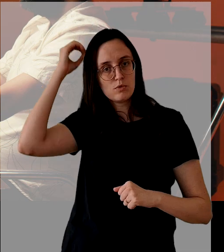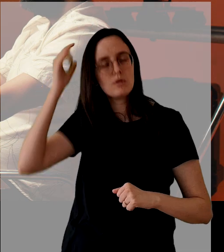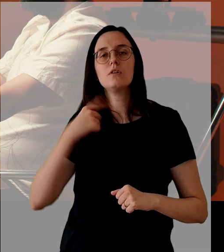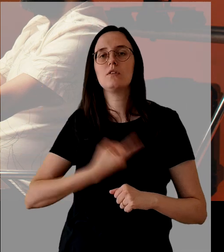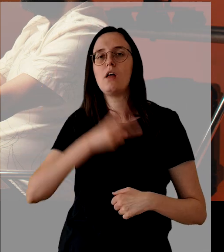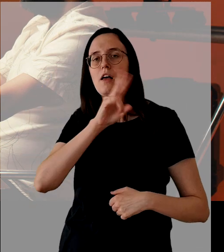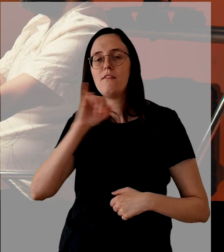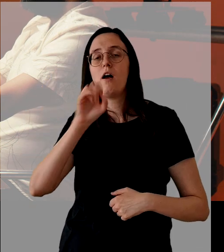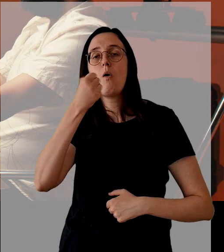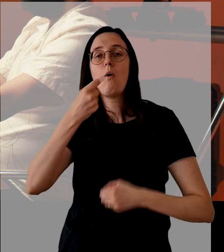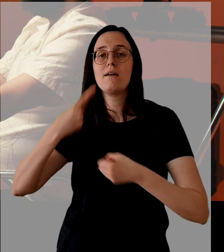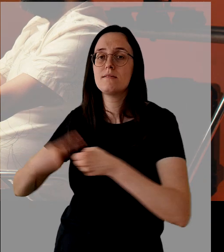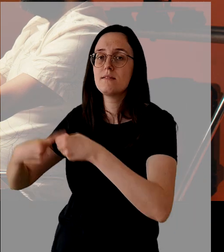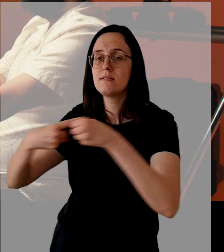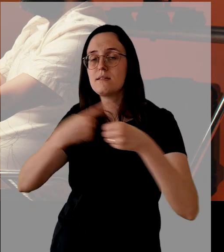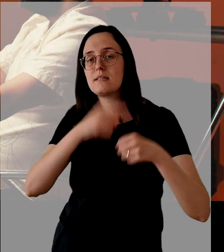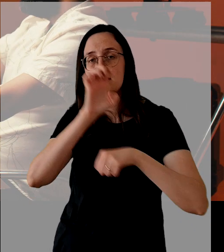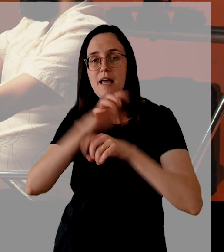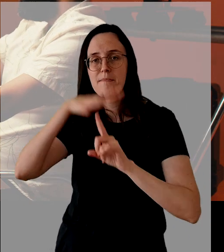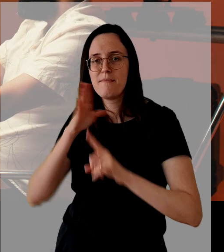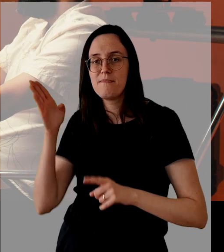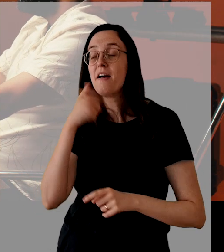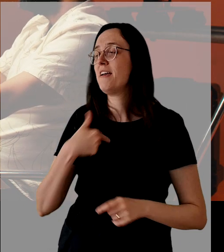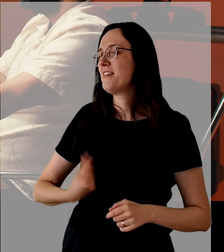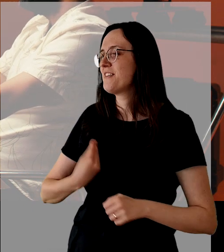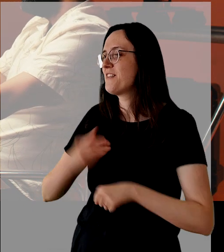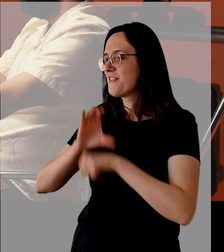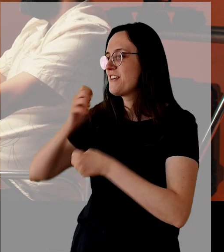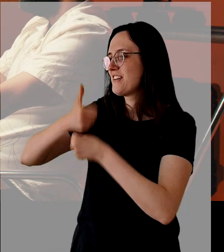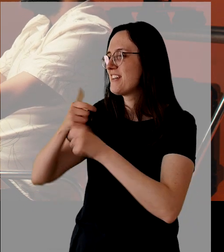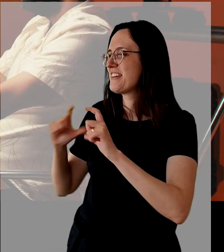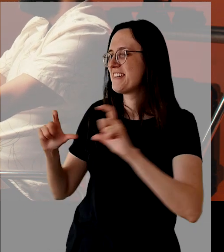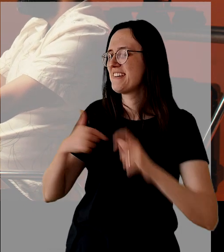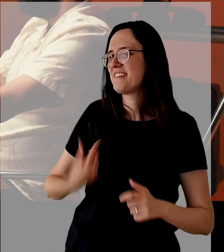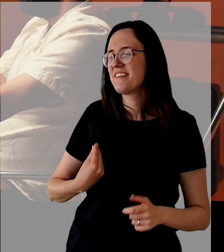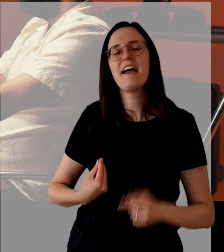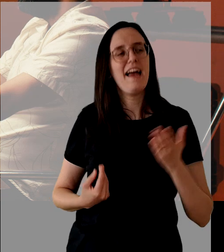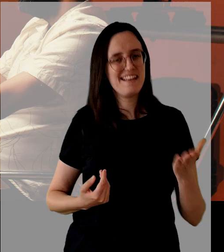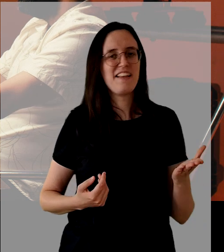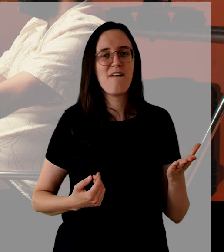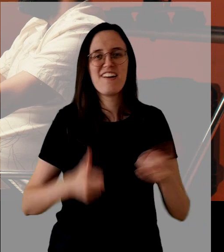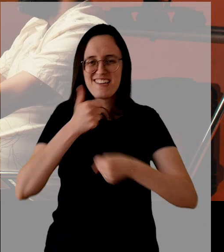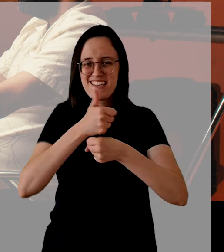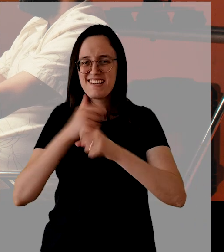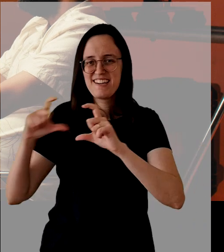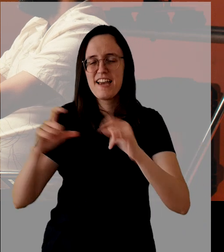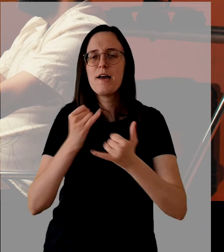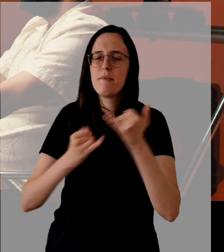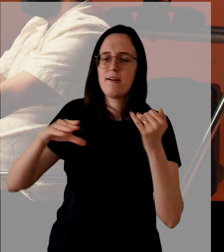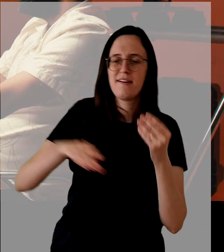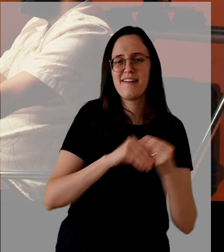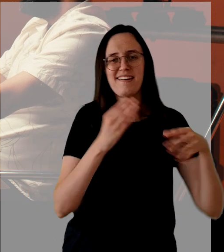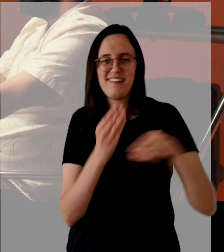agora 8 cidades do estado do Paraná inteiro. Eu vou estar fazendo os cursos de direção de fotografia, né? Direção de fotografia. Então, meio que um complementa o